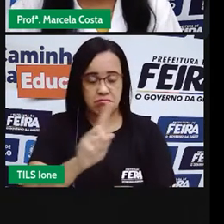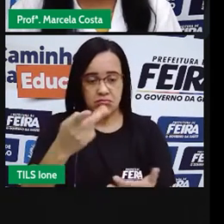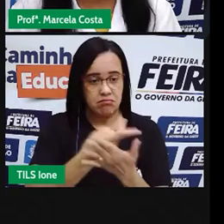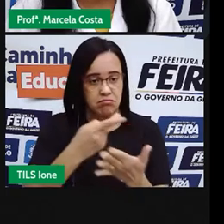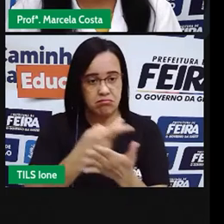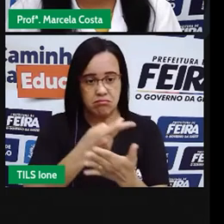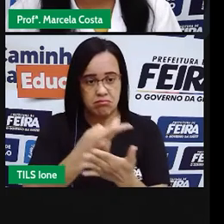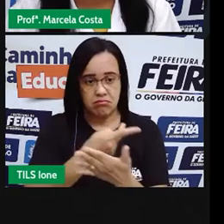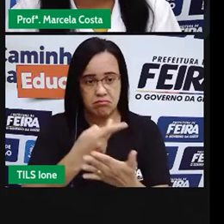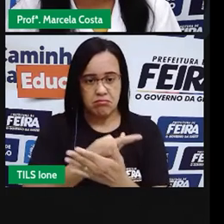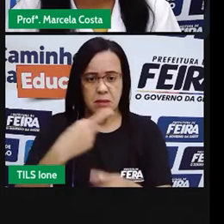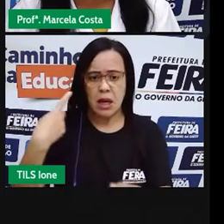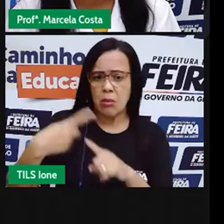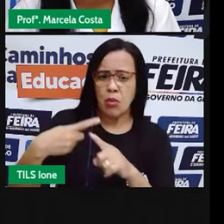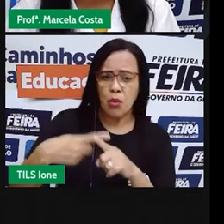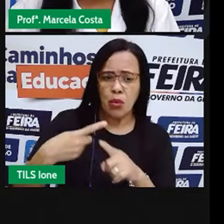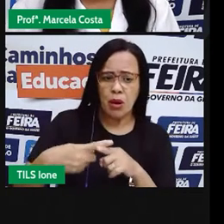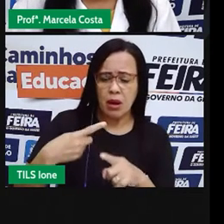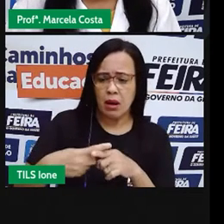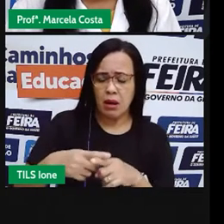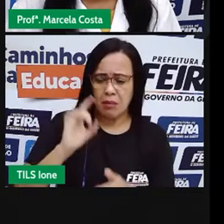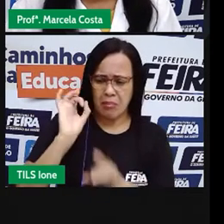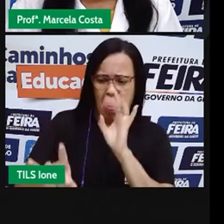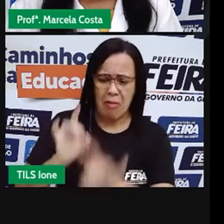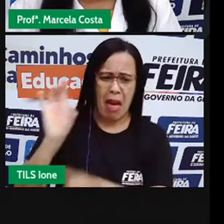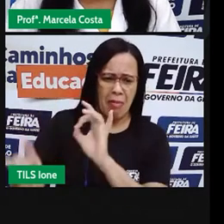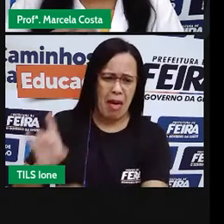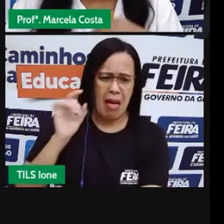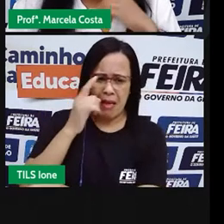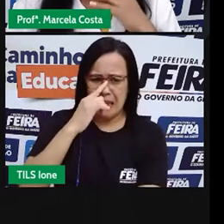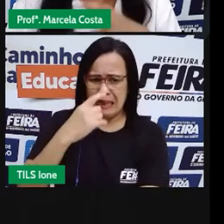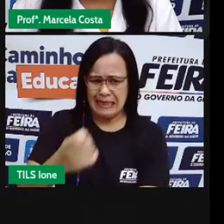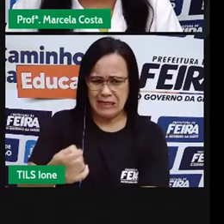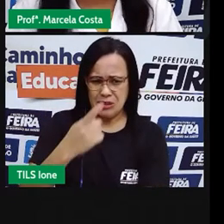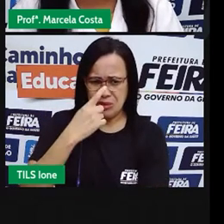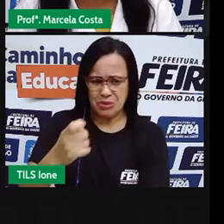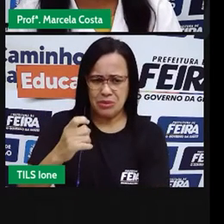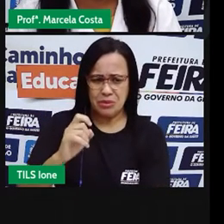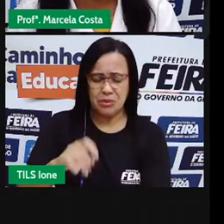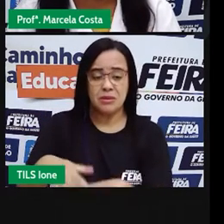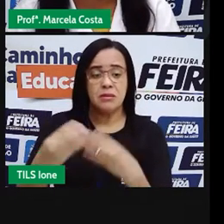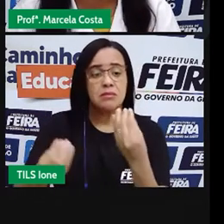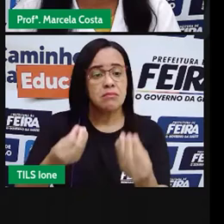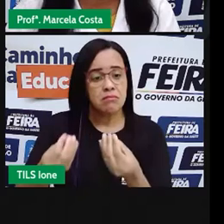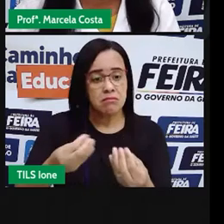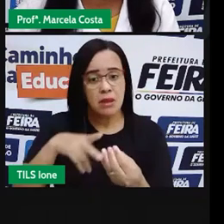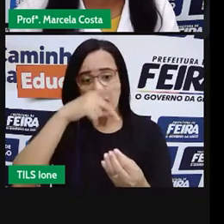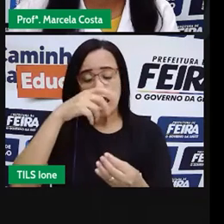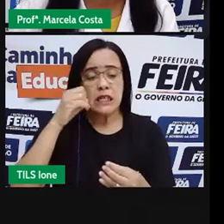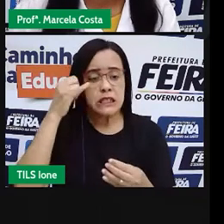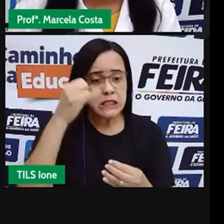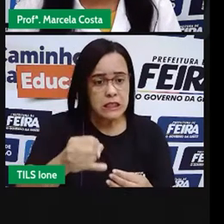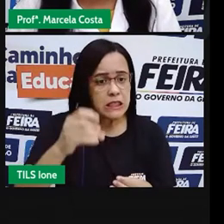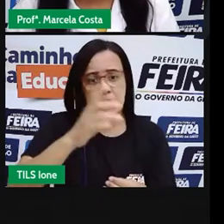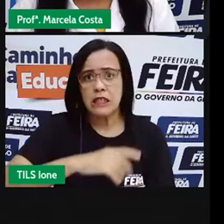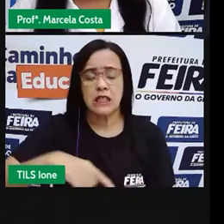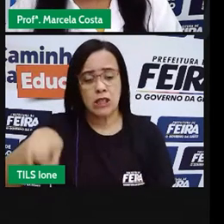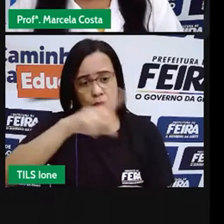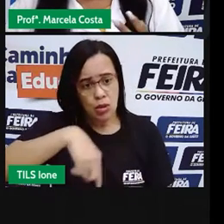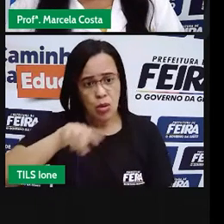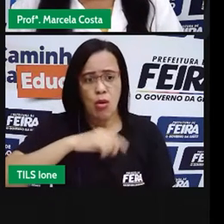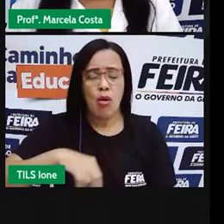E por que que não pode se você já tentou conversar com água